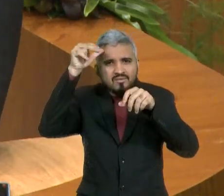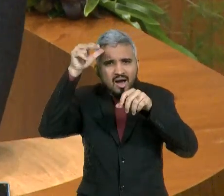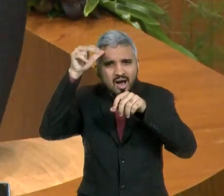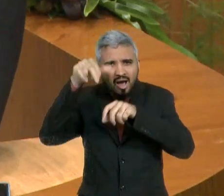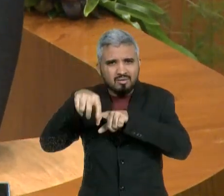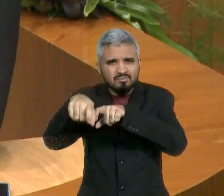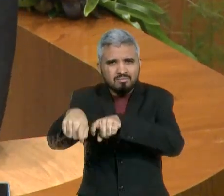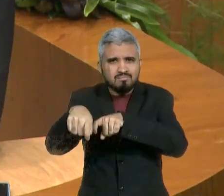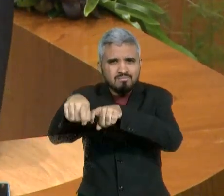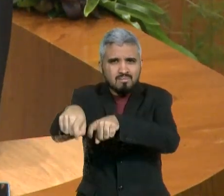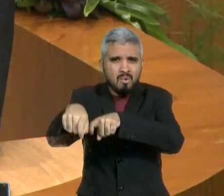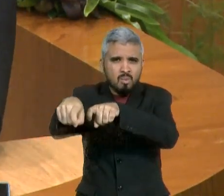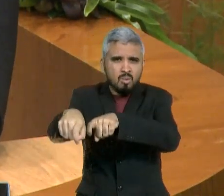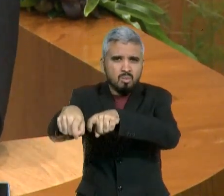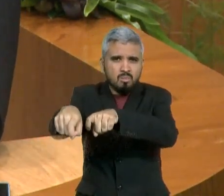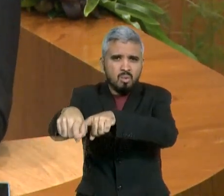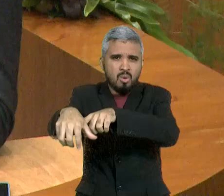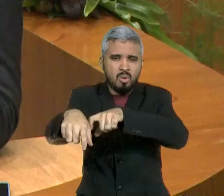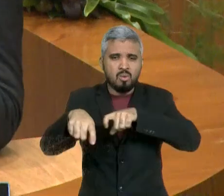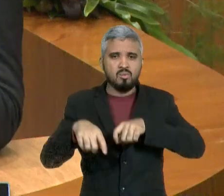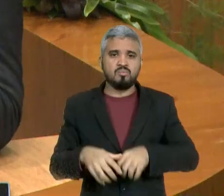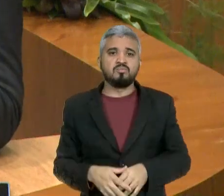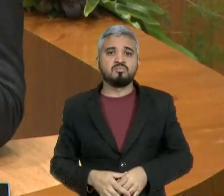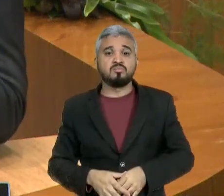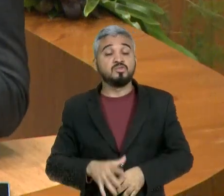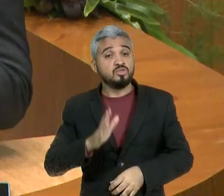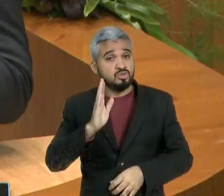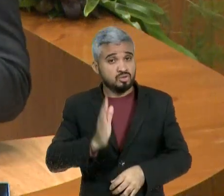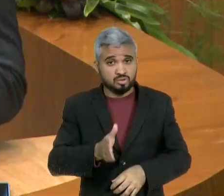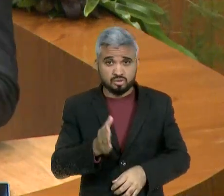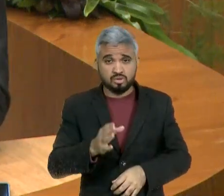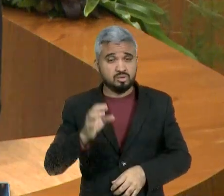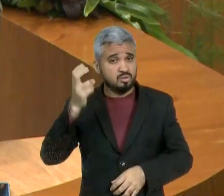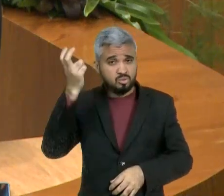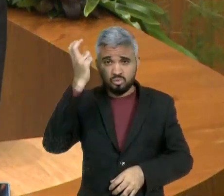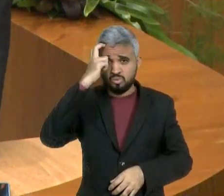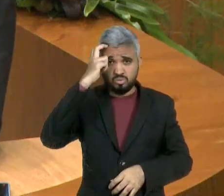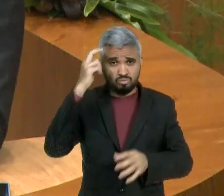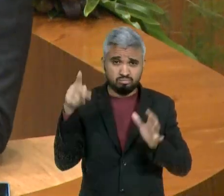que está intrínseco na nossa cultura, da nossa região, da nossa cidade,